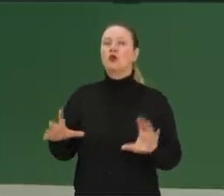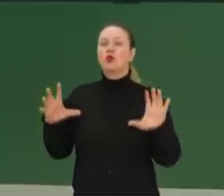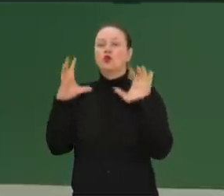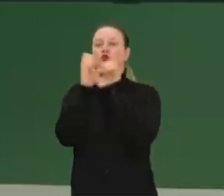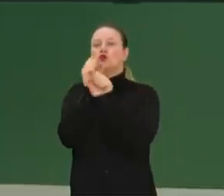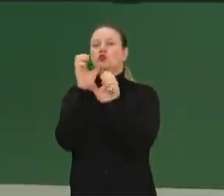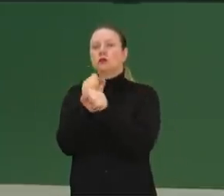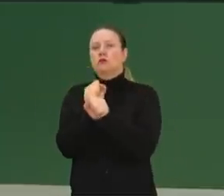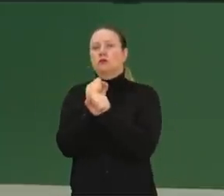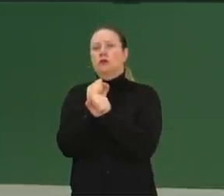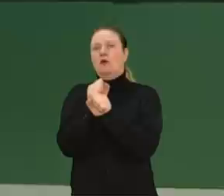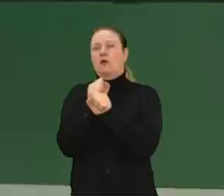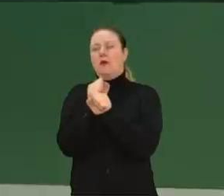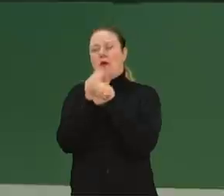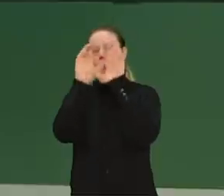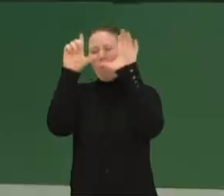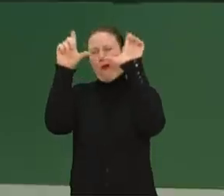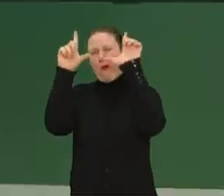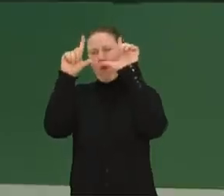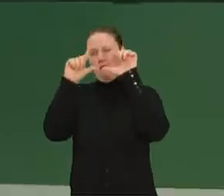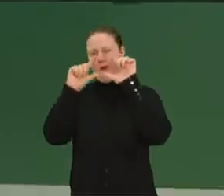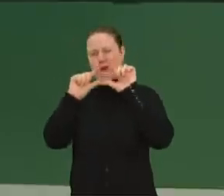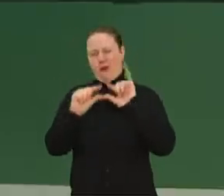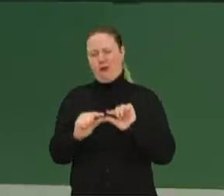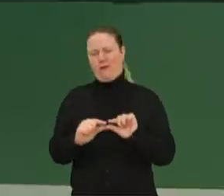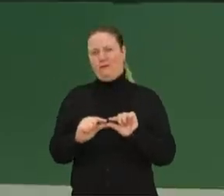de plaquetas muito abaixo do ideal?